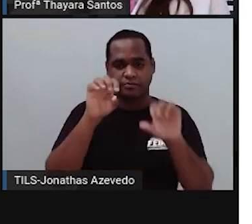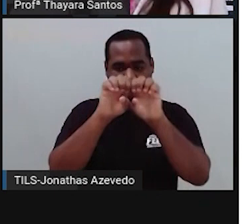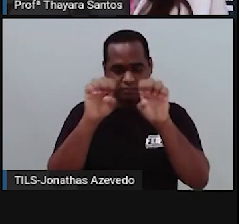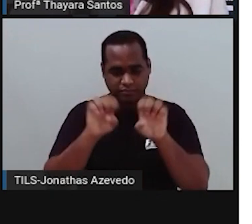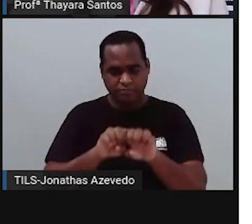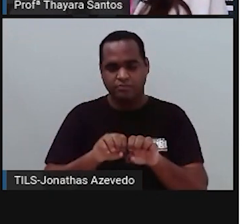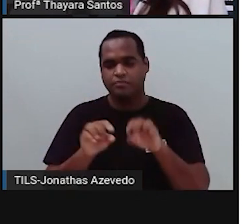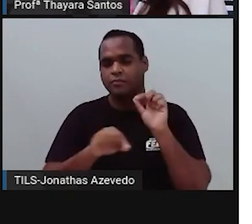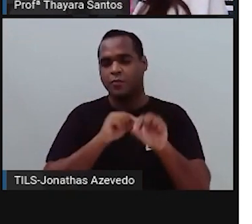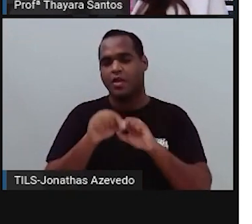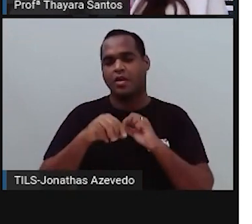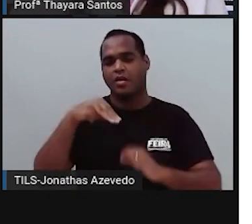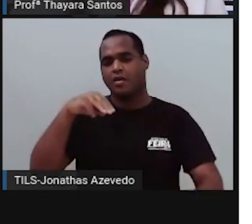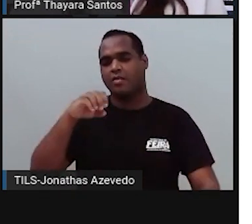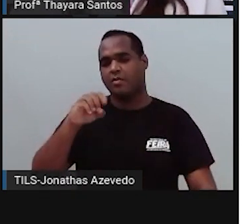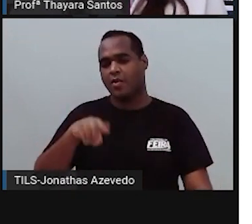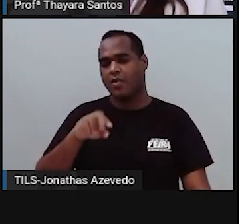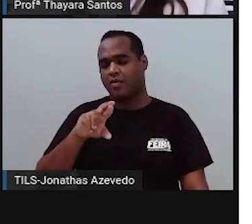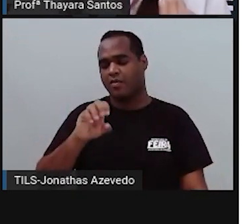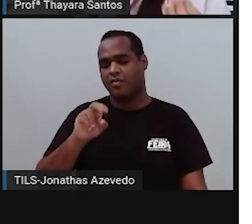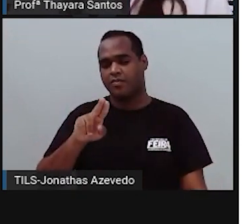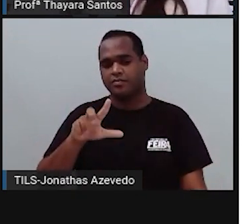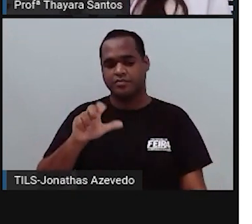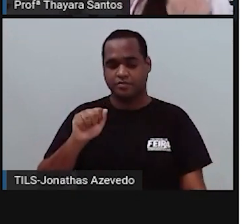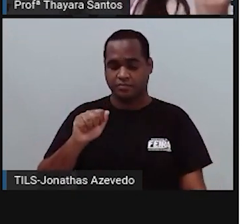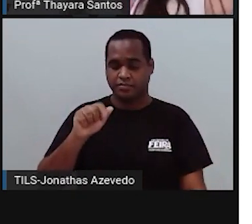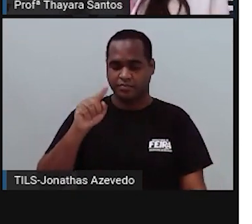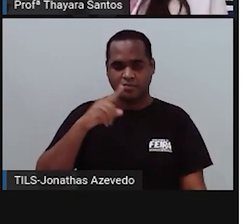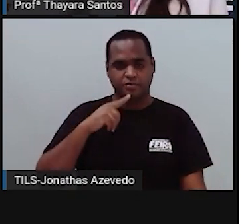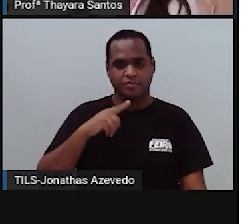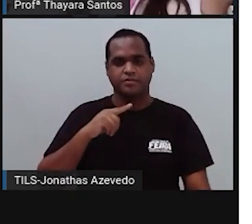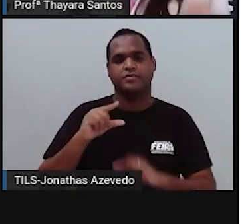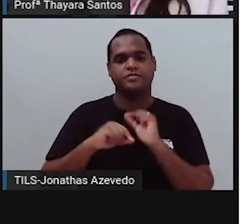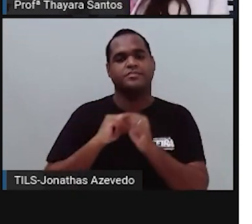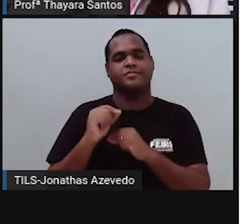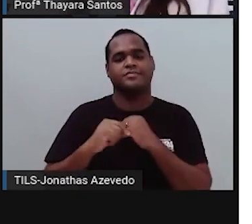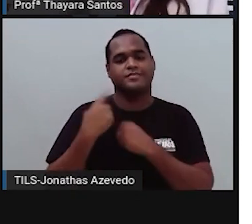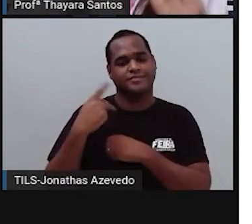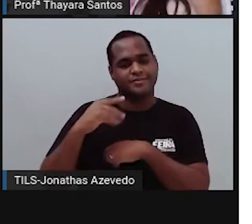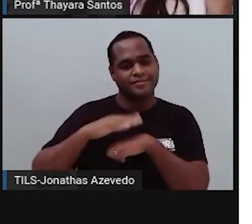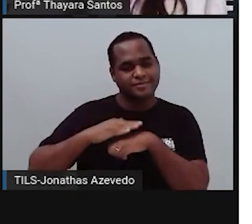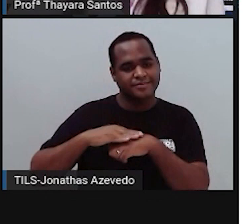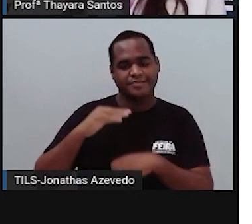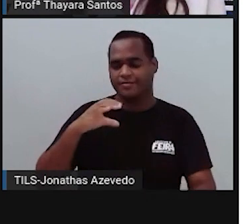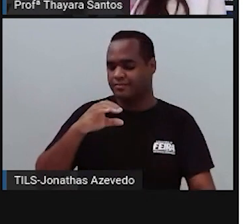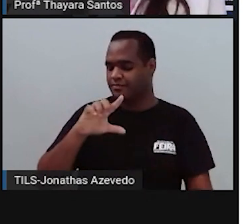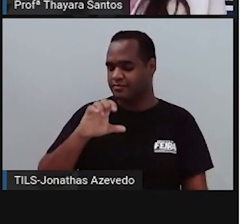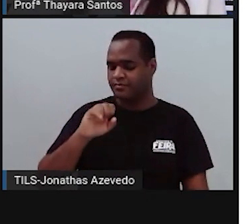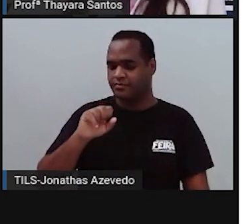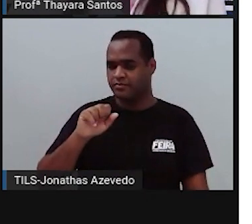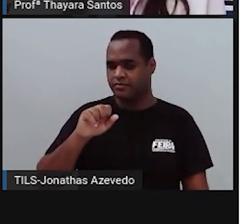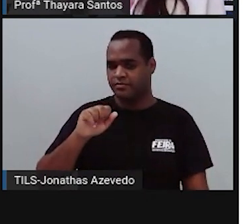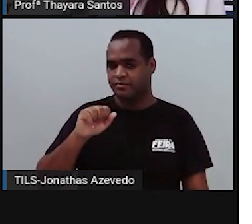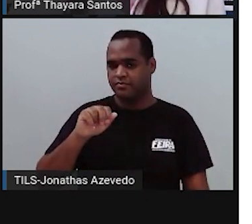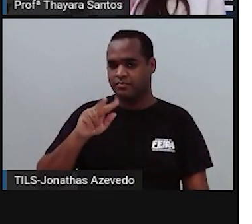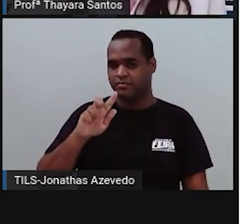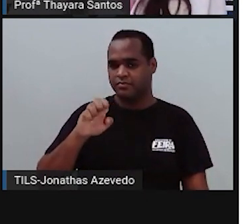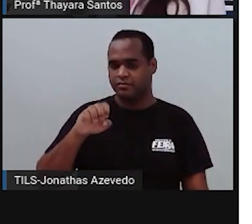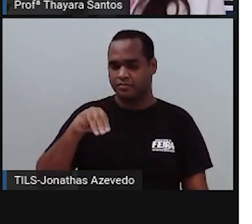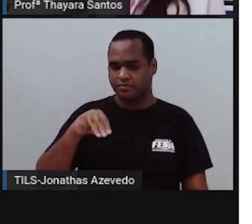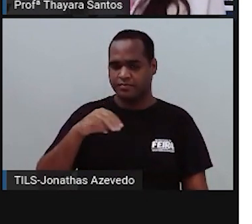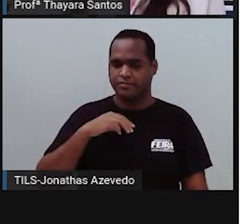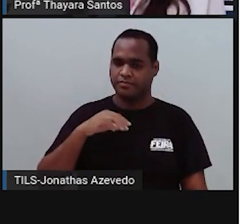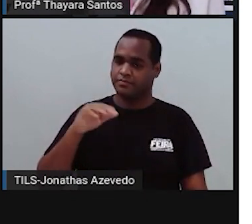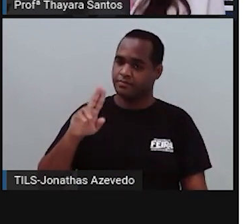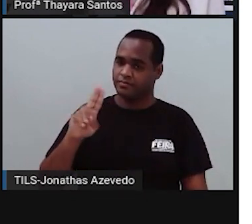formada de mórula. Então, a mórula é uma das fases da clivagem que também pode ser chamada de segmentação.